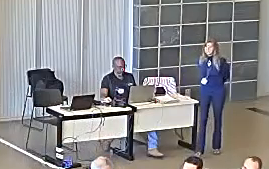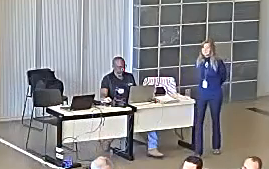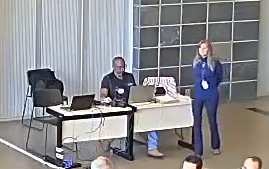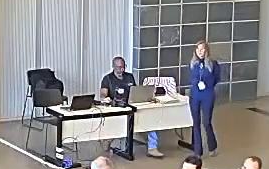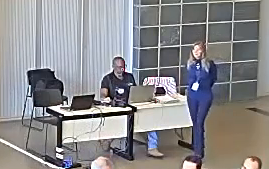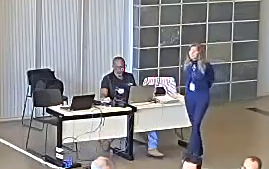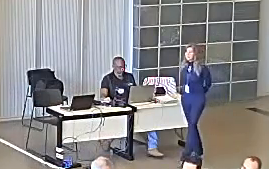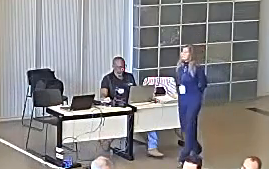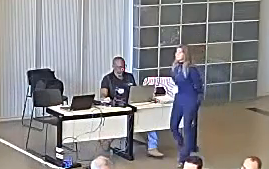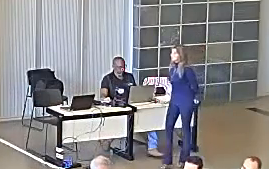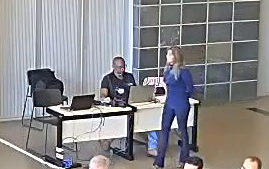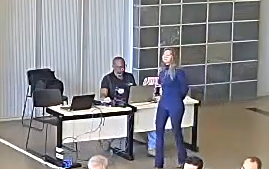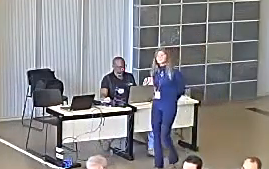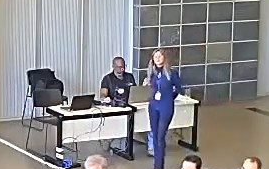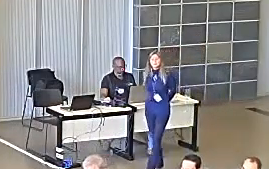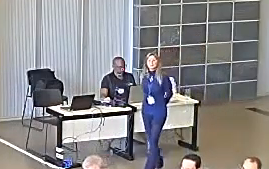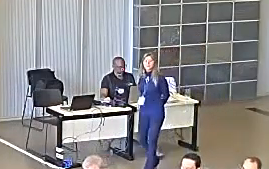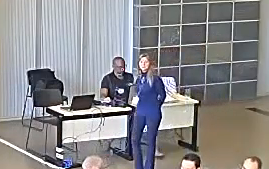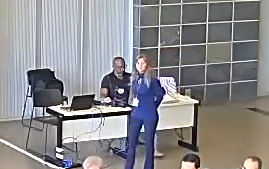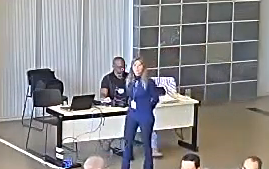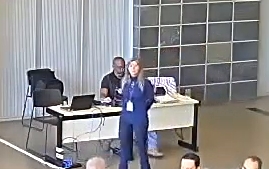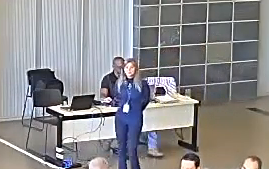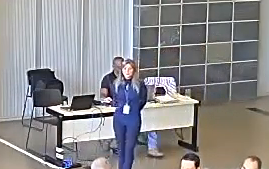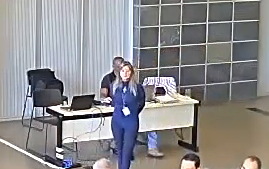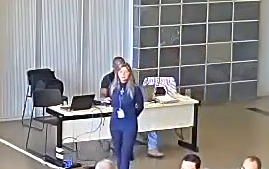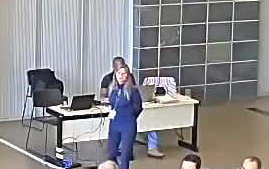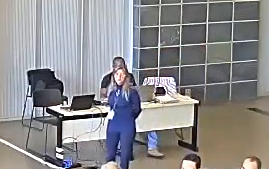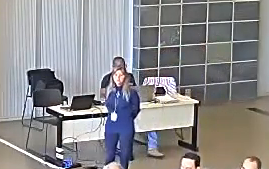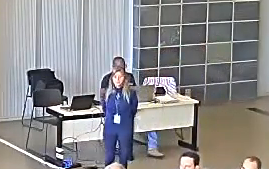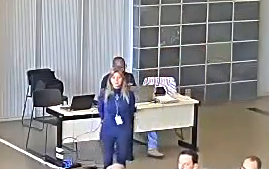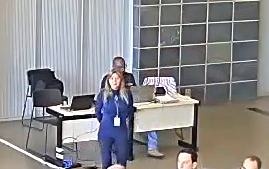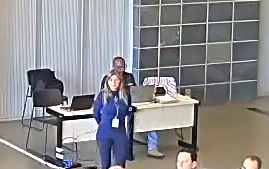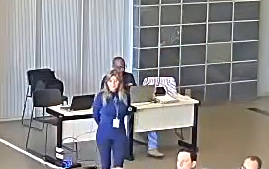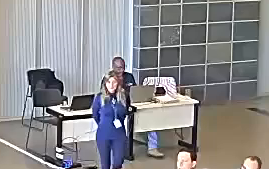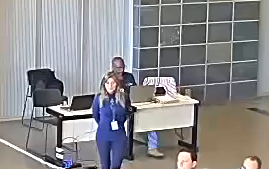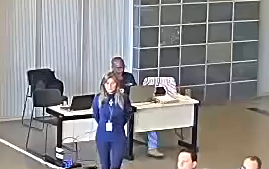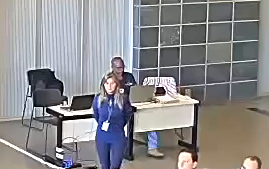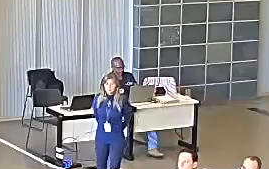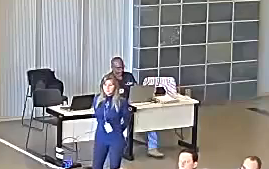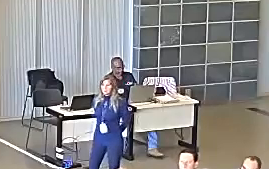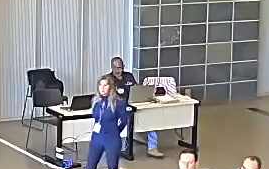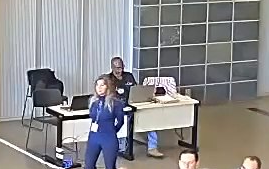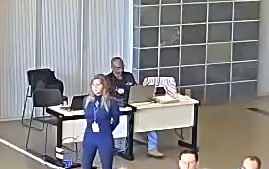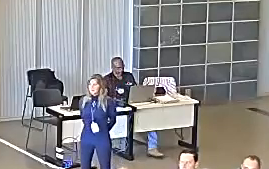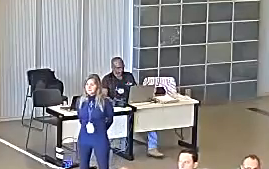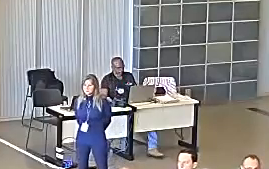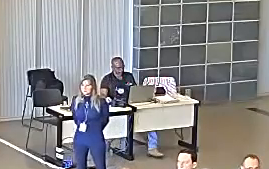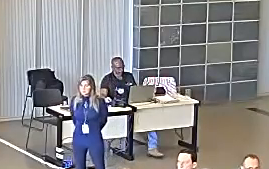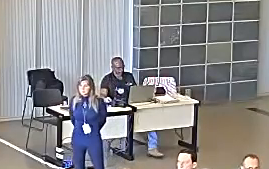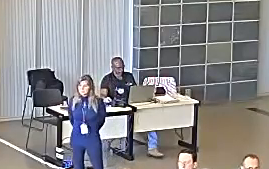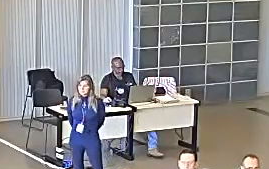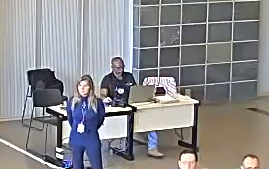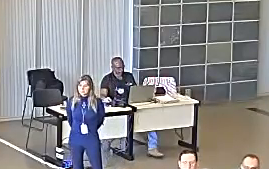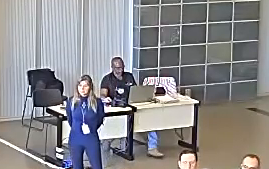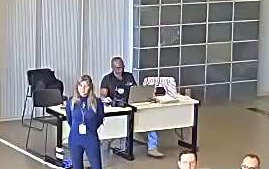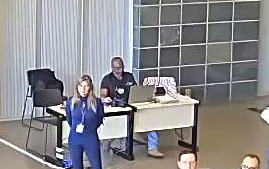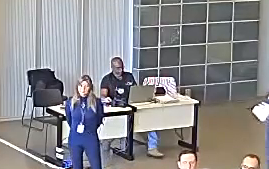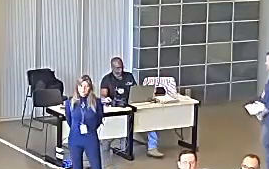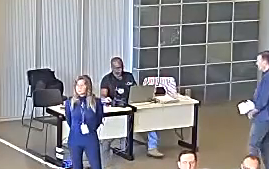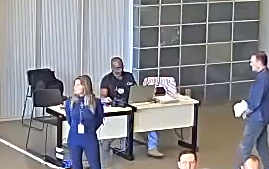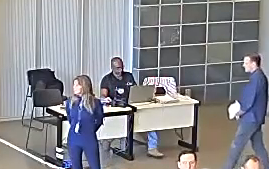de Geral de Justiça foram convidados né não compareceram e importante a sua fala como de outros aqui né